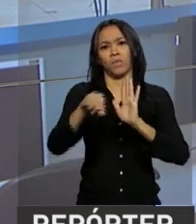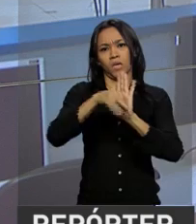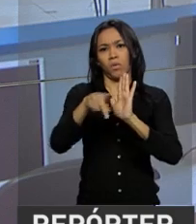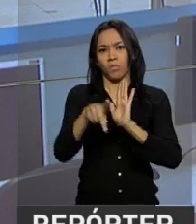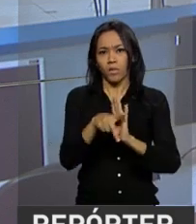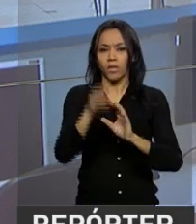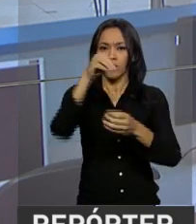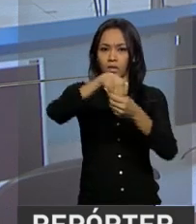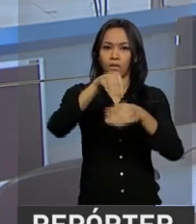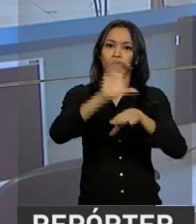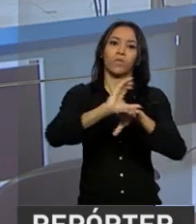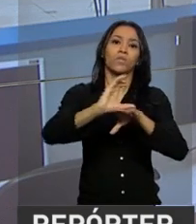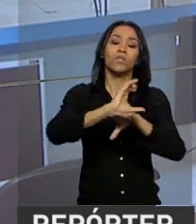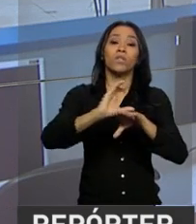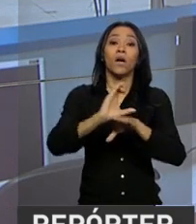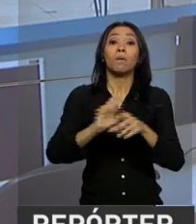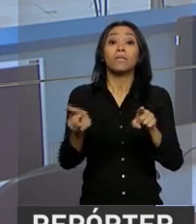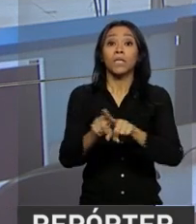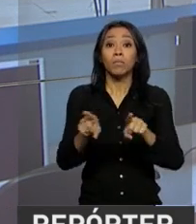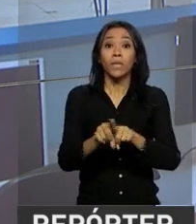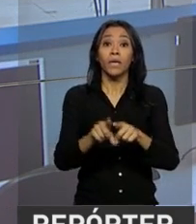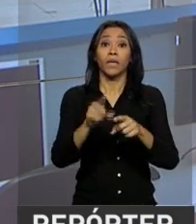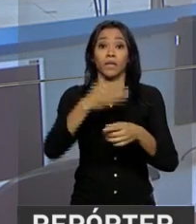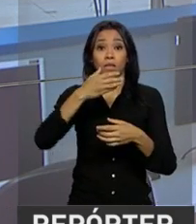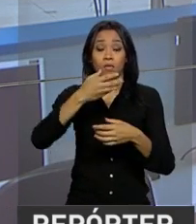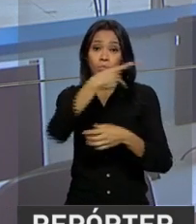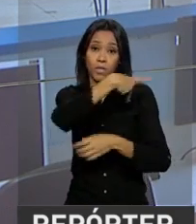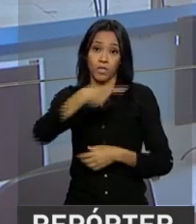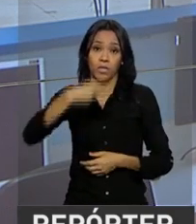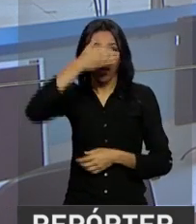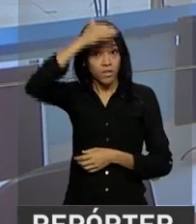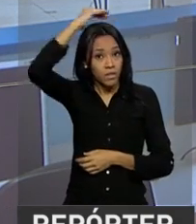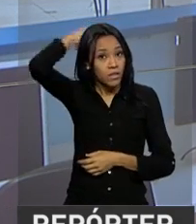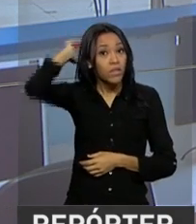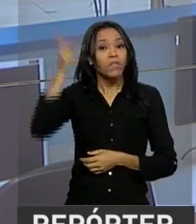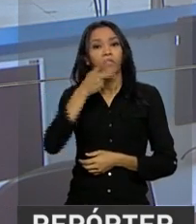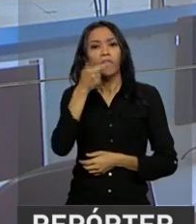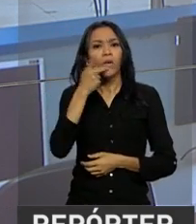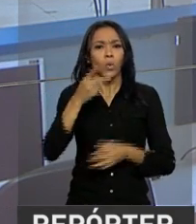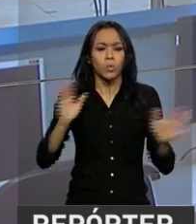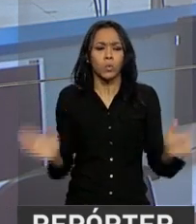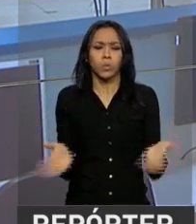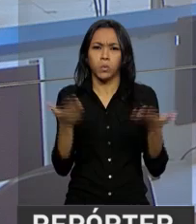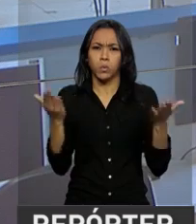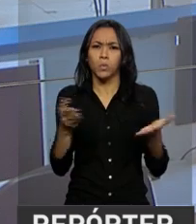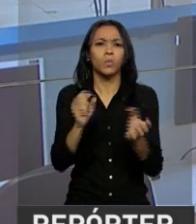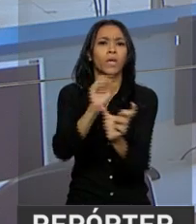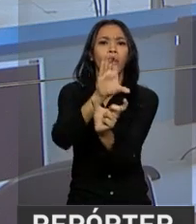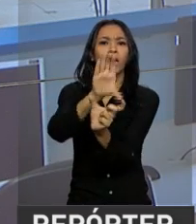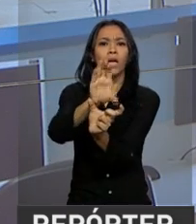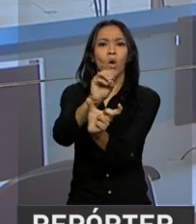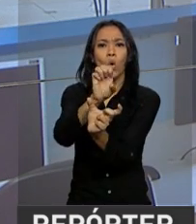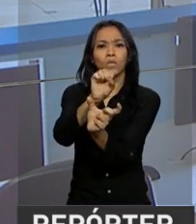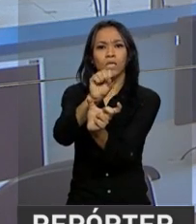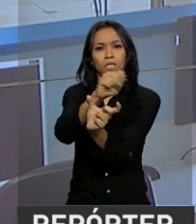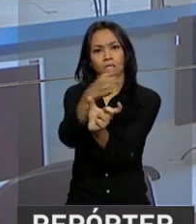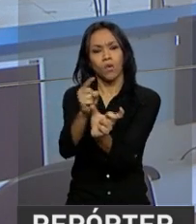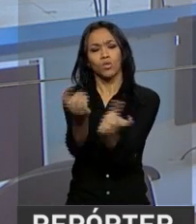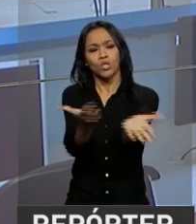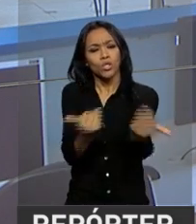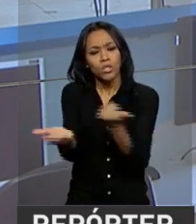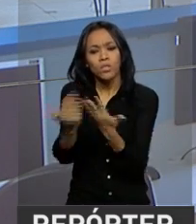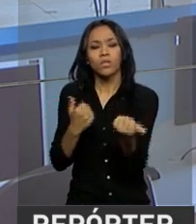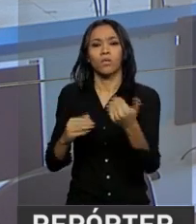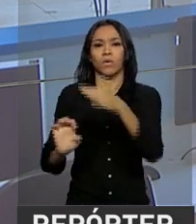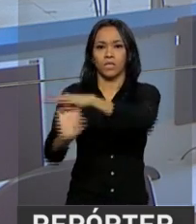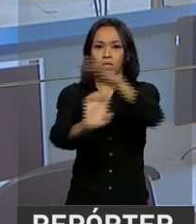Constituição. Michel Temer ainda falou da necessidade de fomentar as concessões para trazer a iniciativa privada para perto